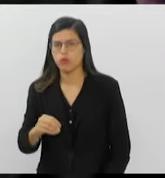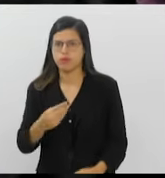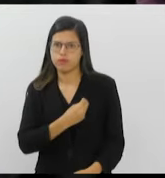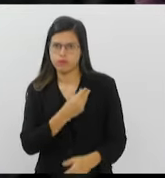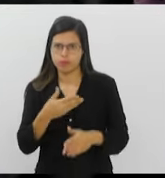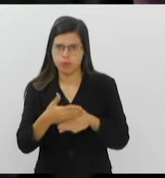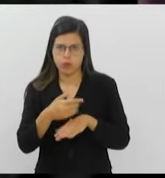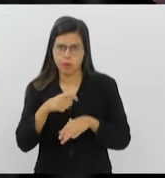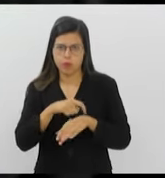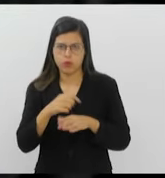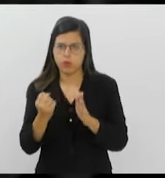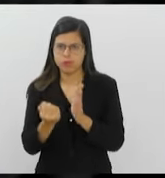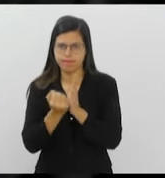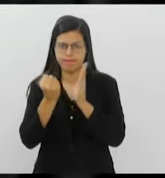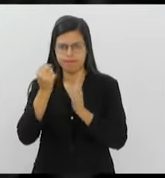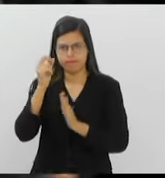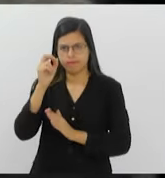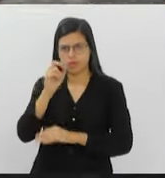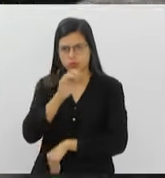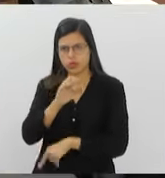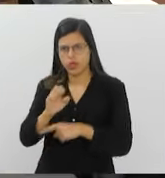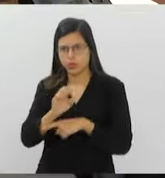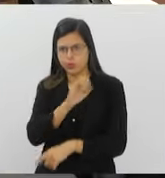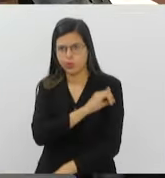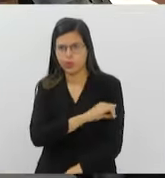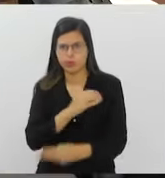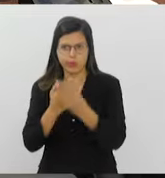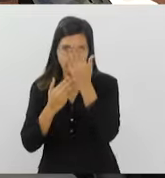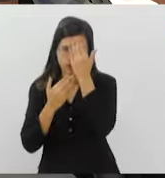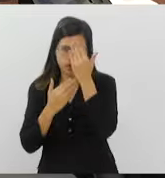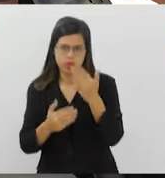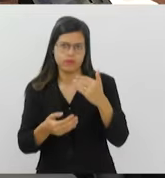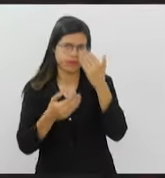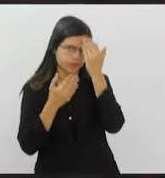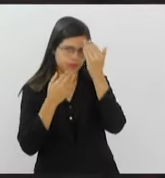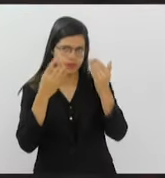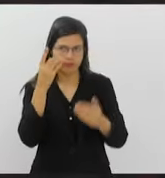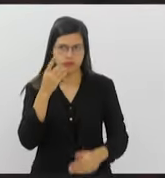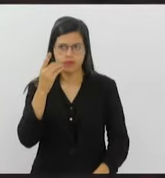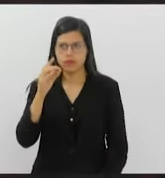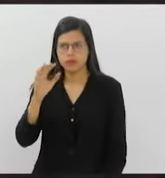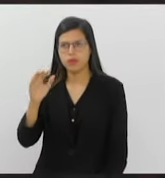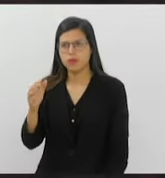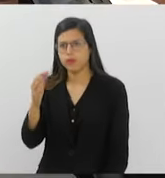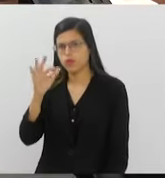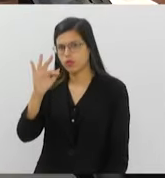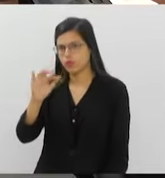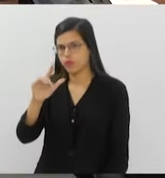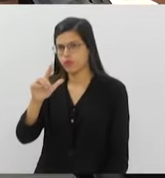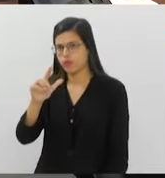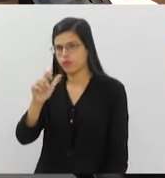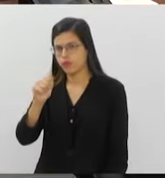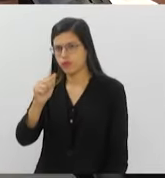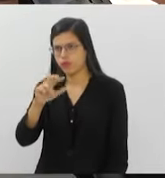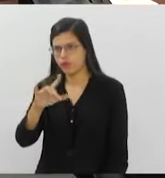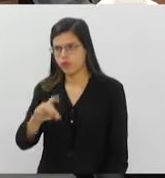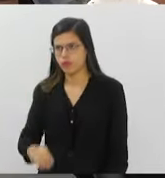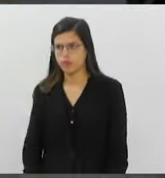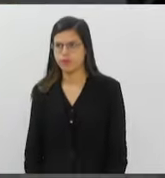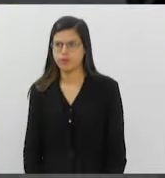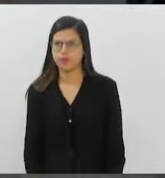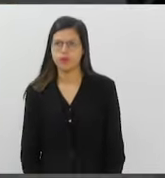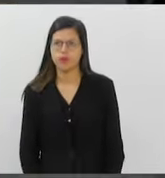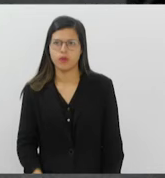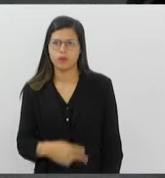para o Estado do Rio de Janeiro. Muito obrigado. Obrigado, deputado Chico Machado. Deputado Flávio Serafini. Senhor presidente,